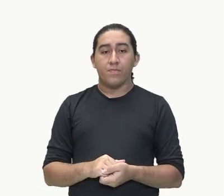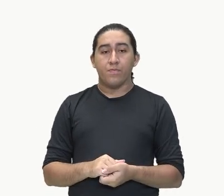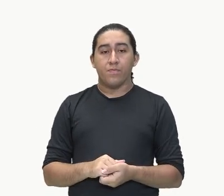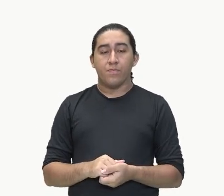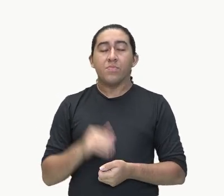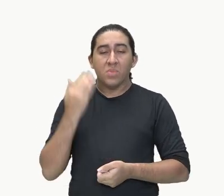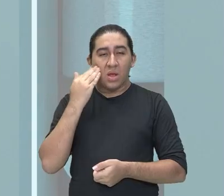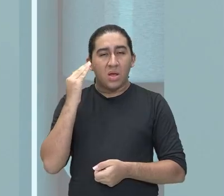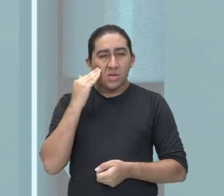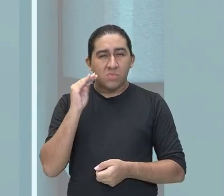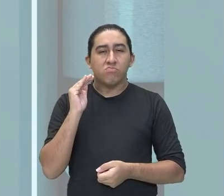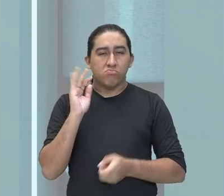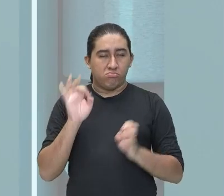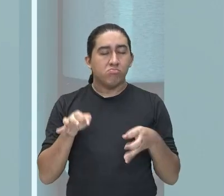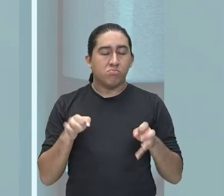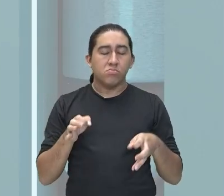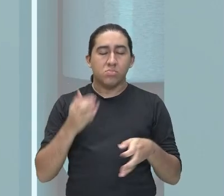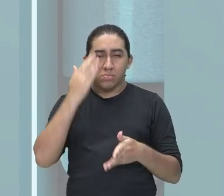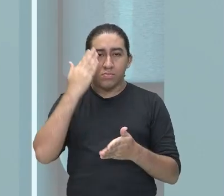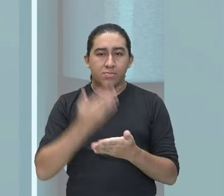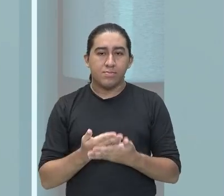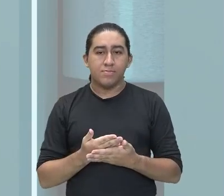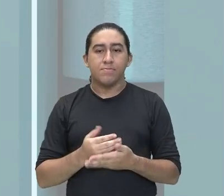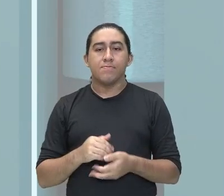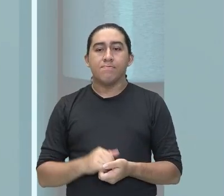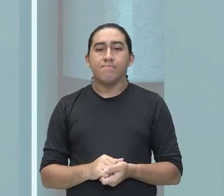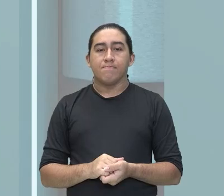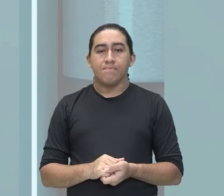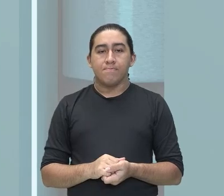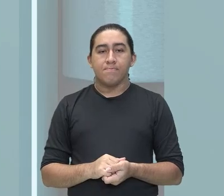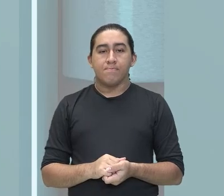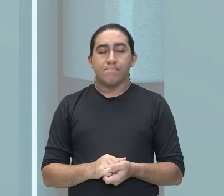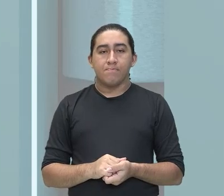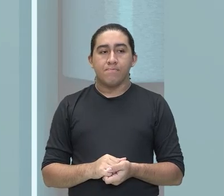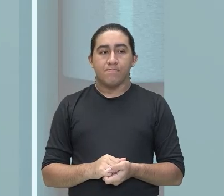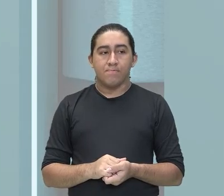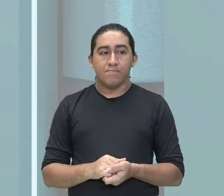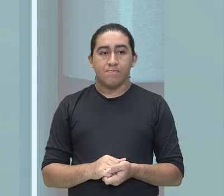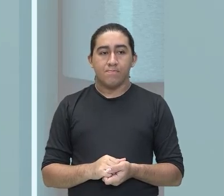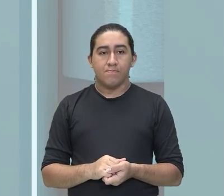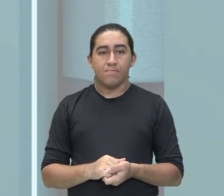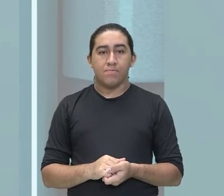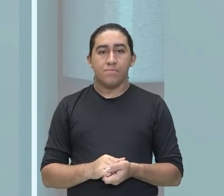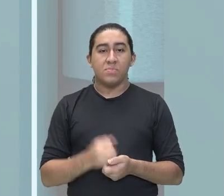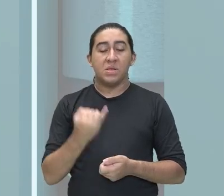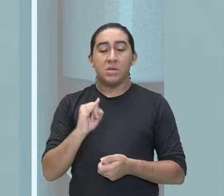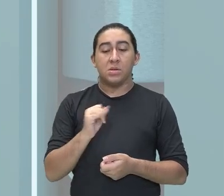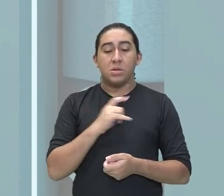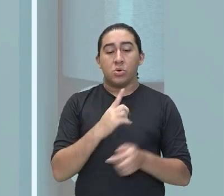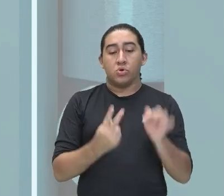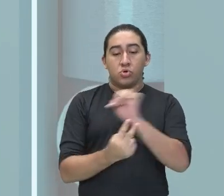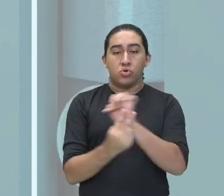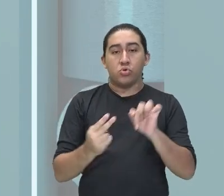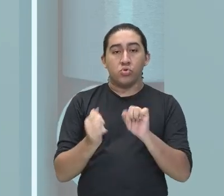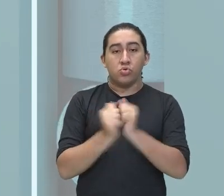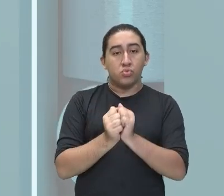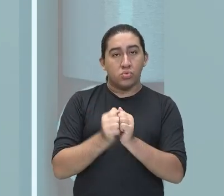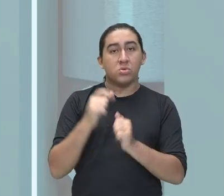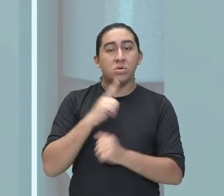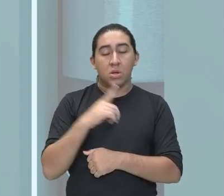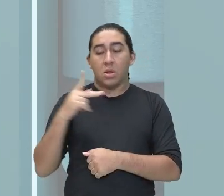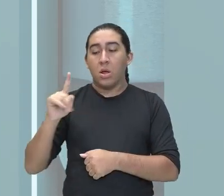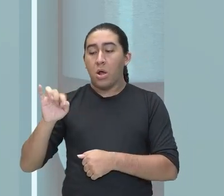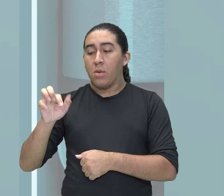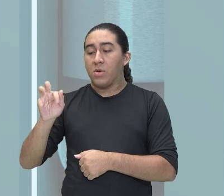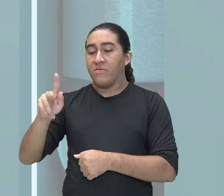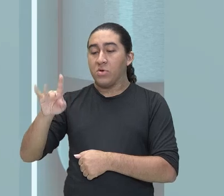que deu para você compreender, né? A prefixal e sufixal, nós temos prefixo e sufixo,